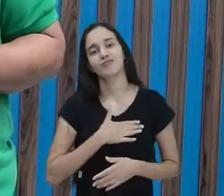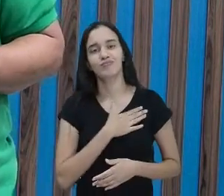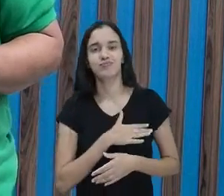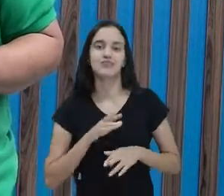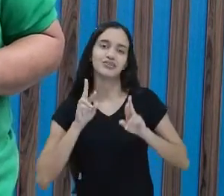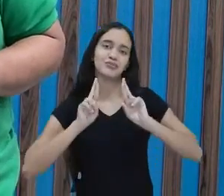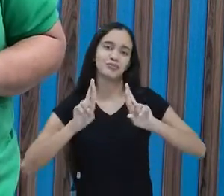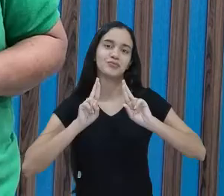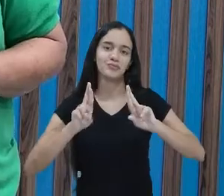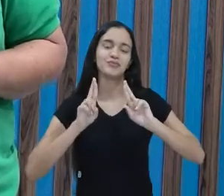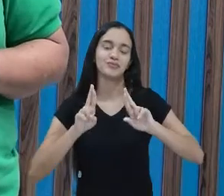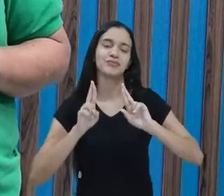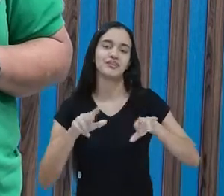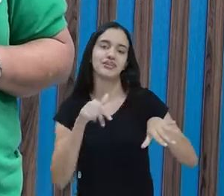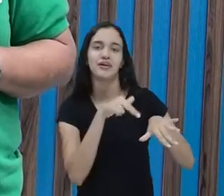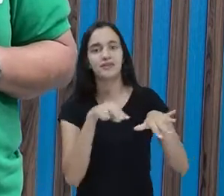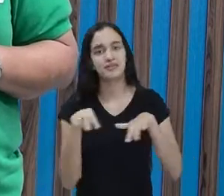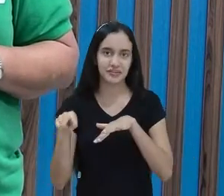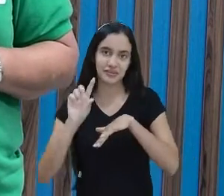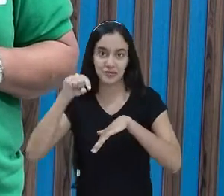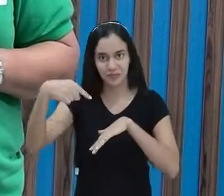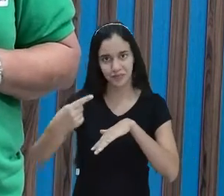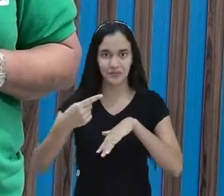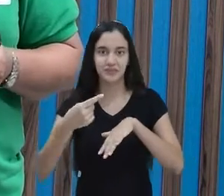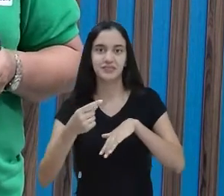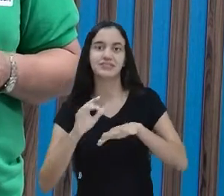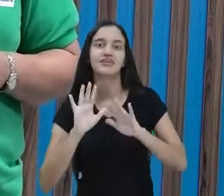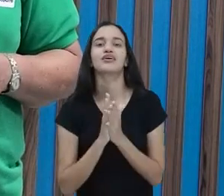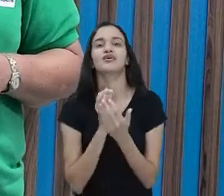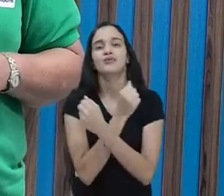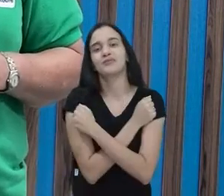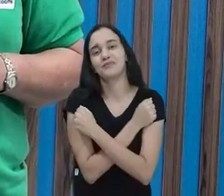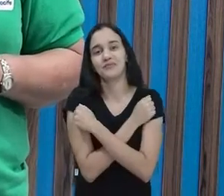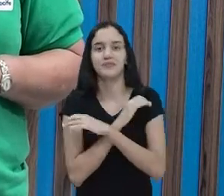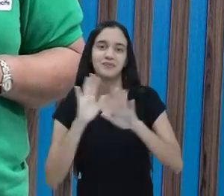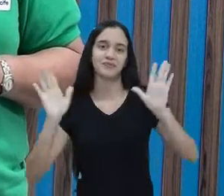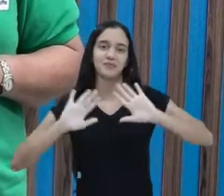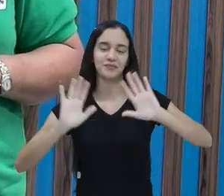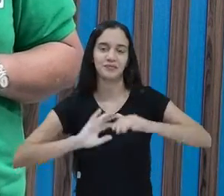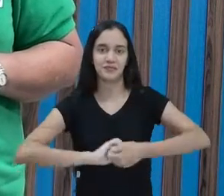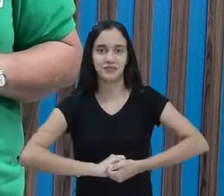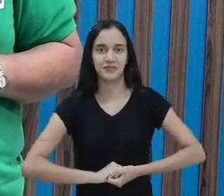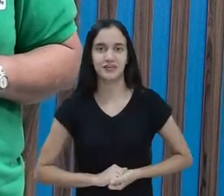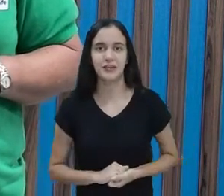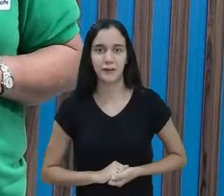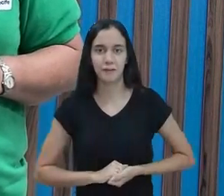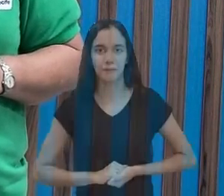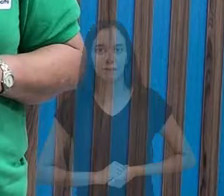estar com vocês na próxima semana, tá bom? Um abraço. Tchau, tchau.